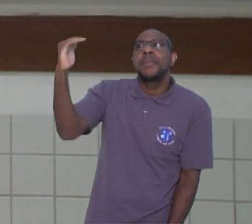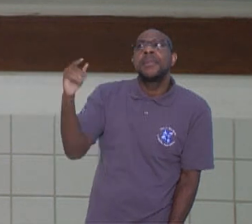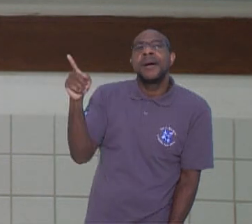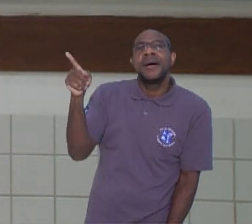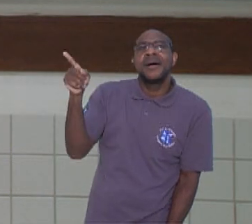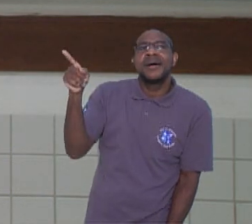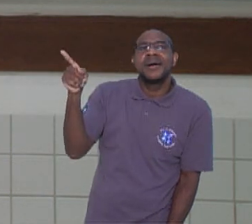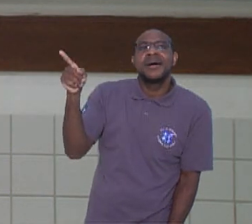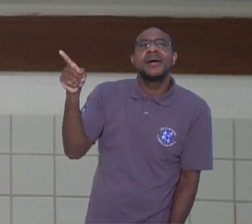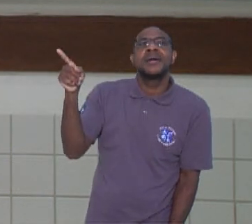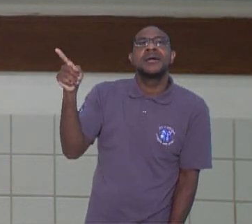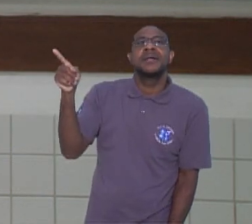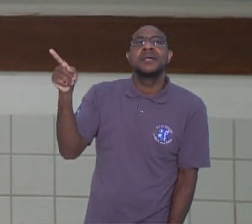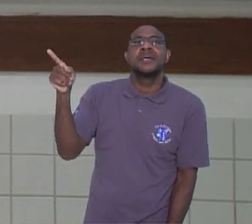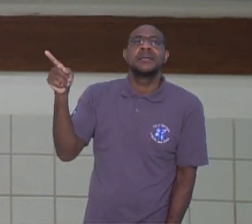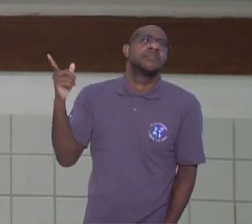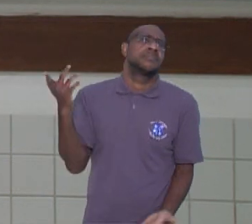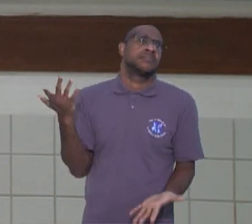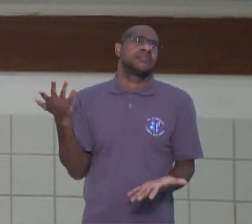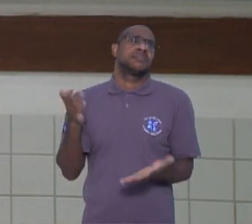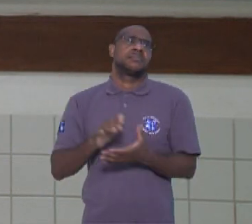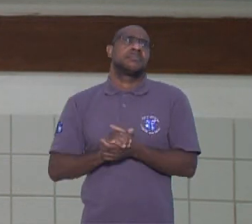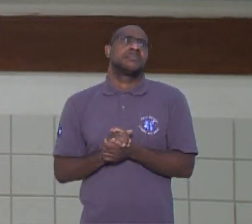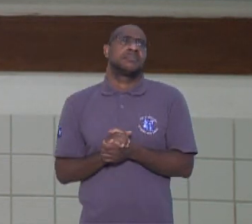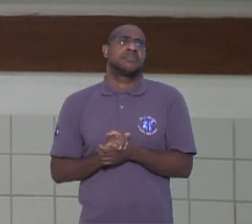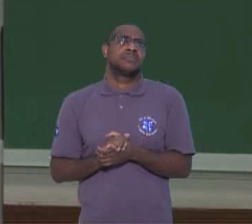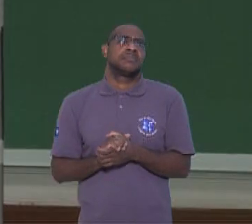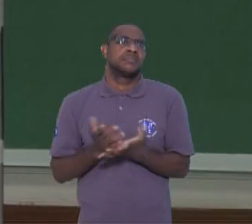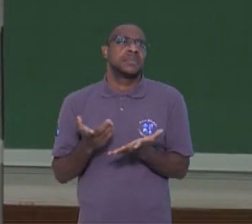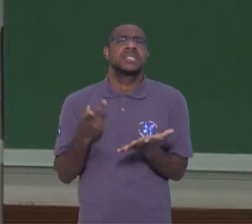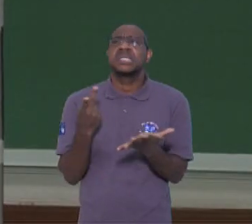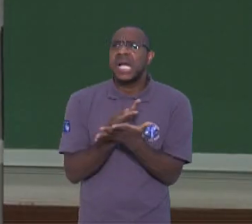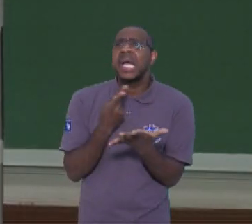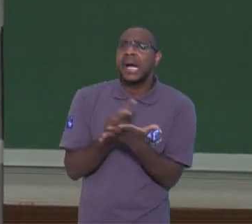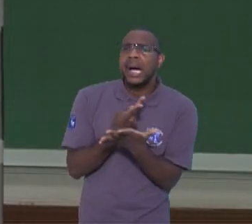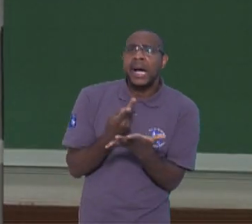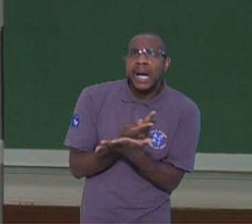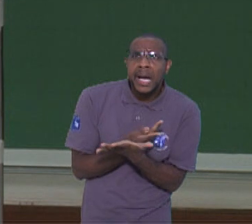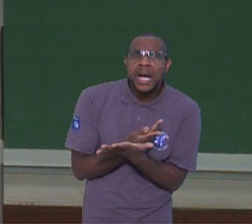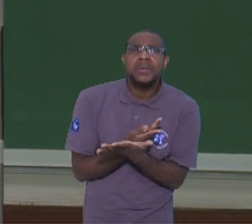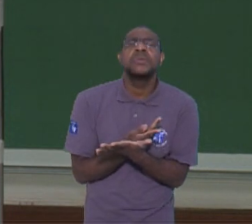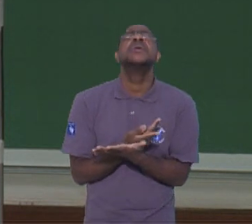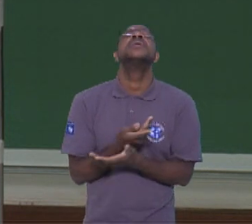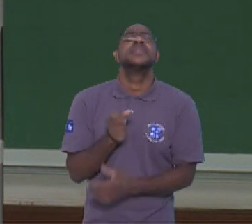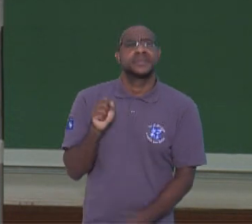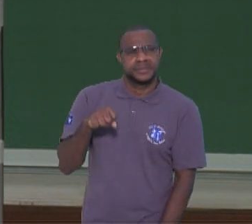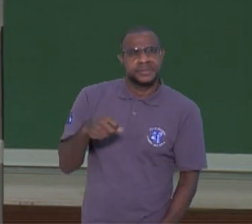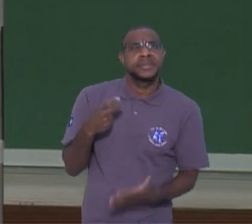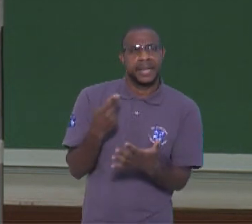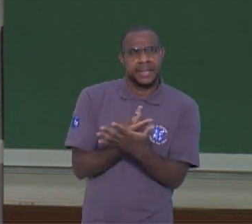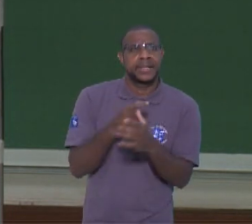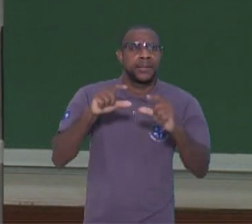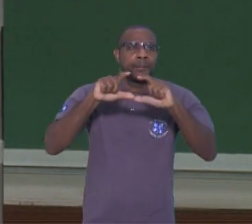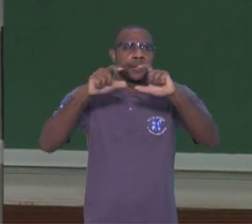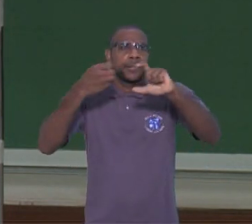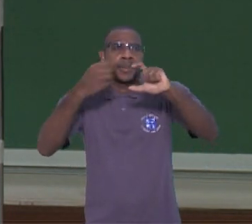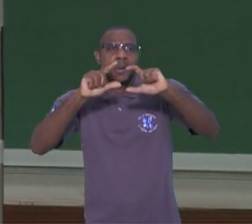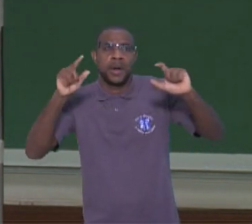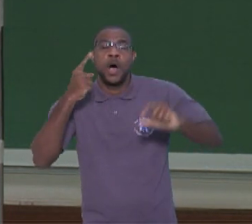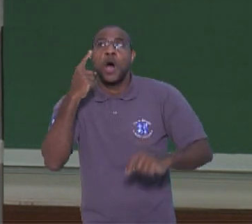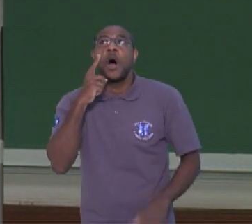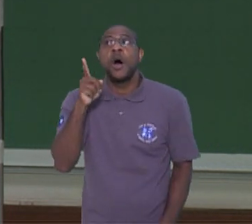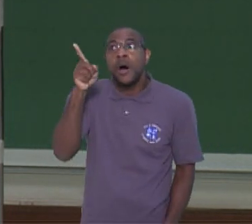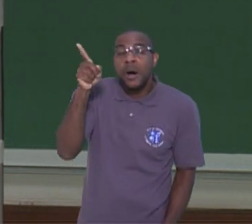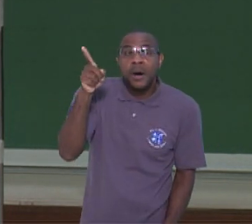Ah, professor, está errado. É, amiguinho, está errado, porque olha